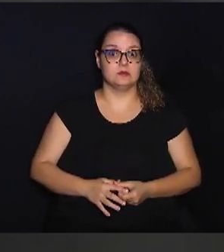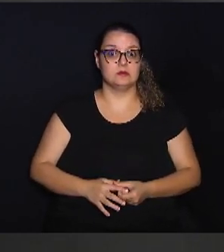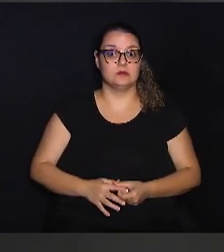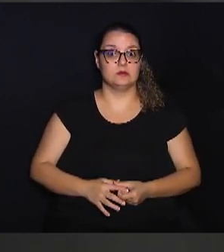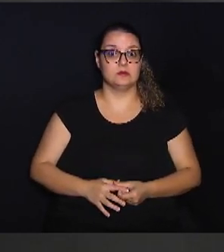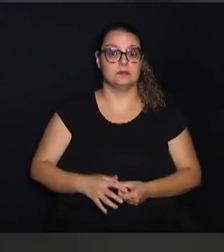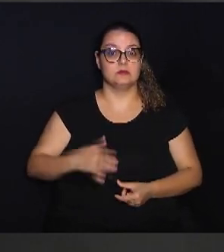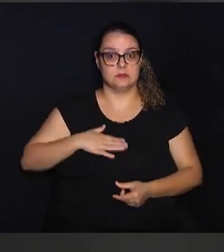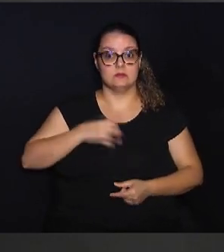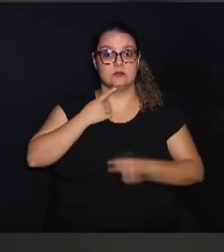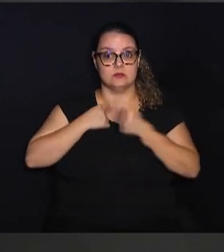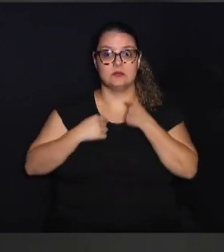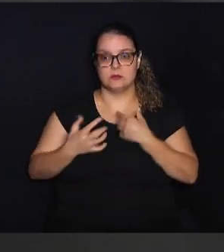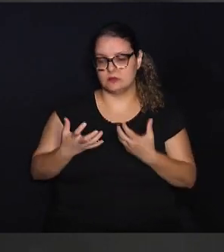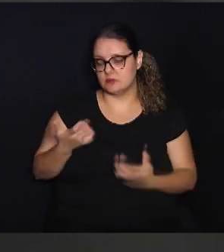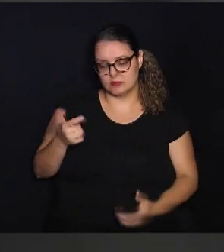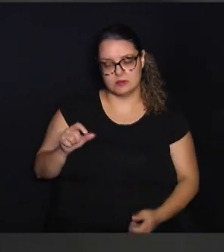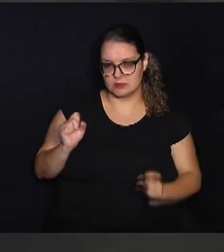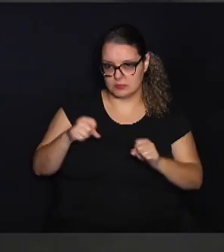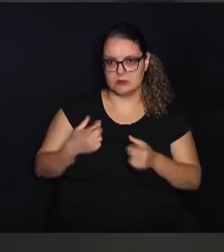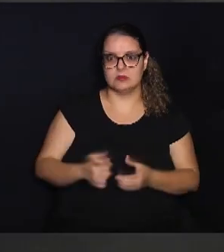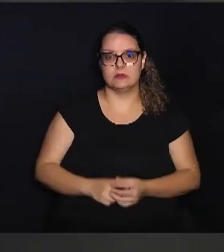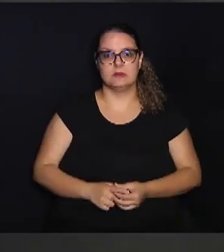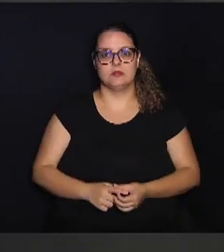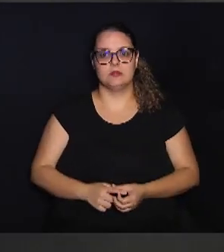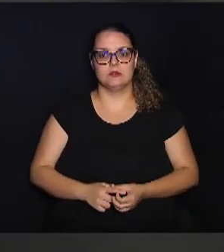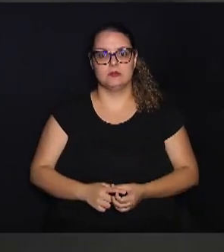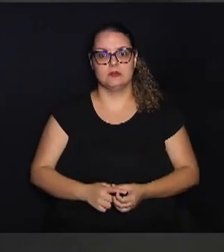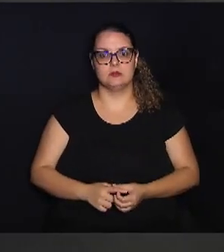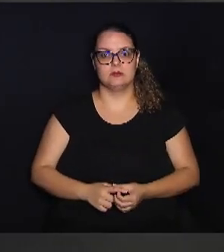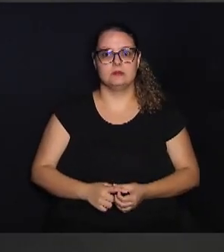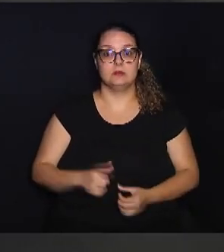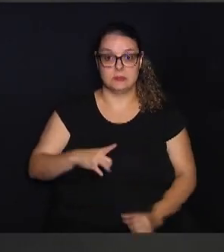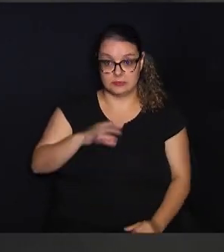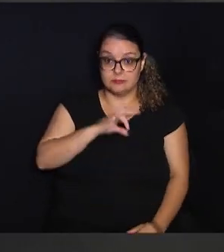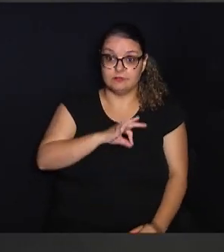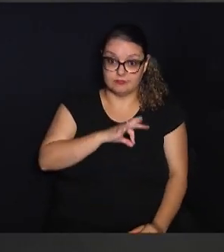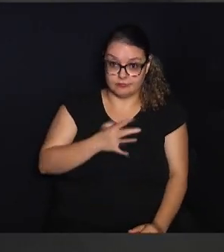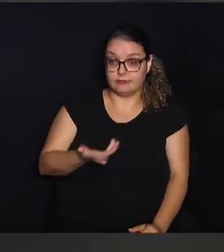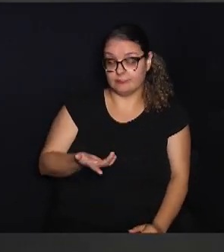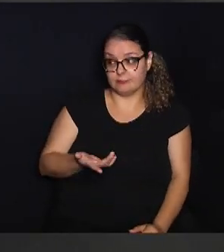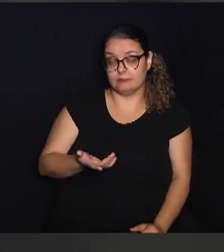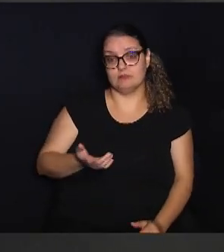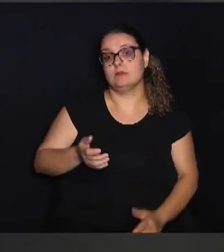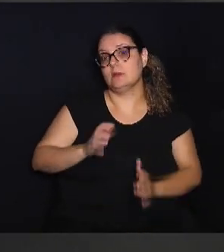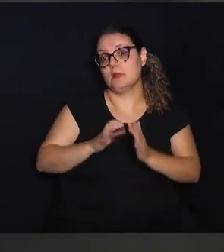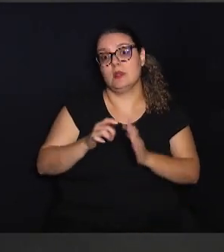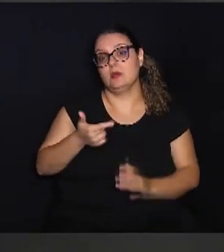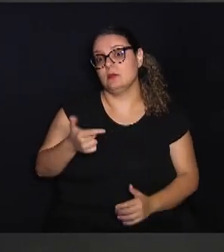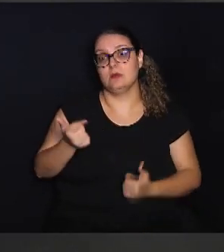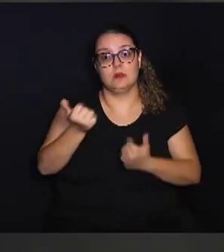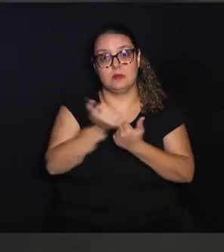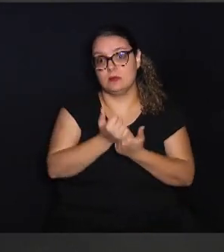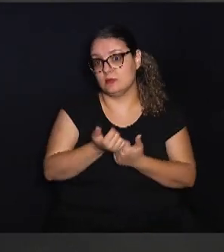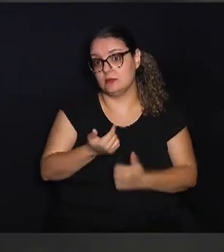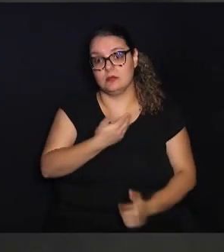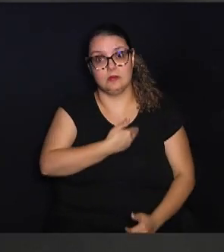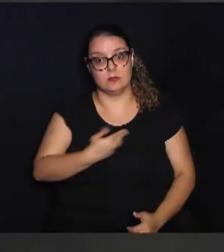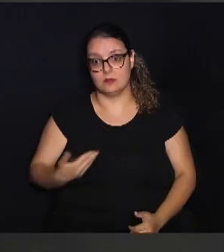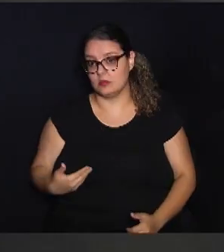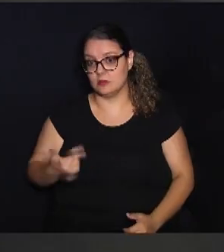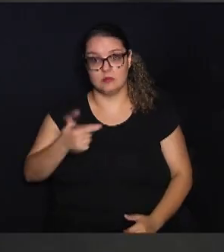vontade eu gostaria, sim. Só que eu preciso ter uma renda, né? E o Partido Novo não tem cargo no governo, não